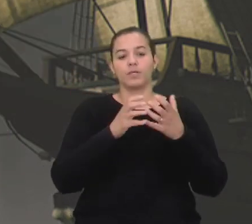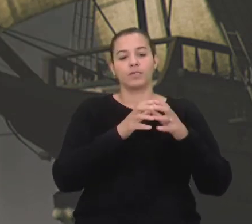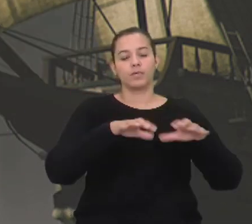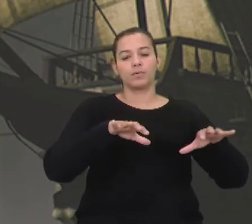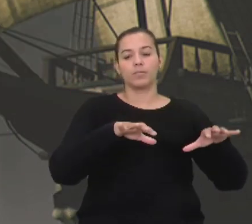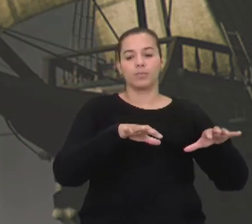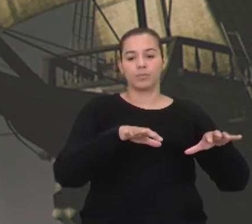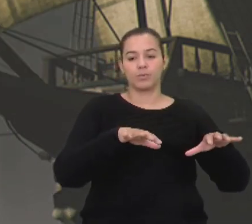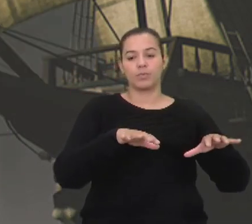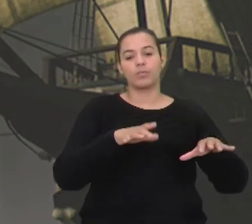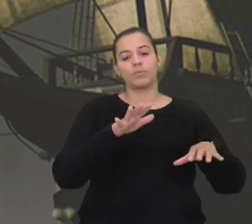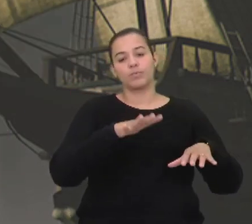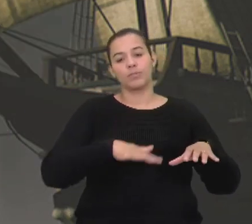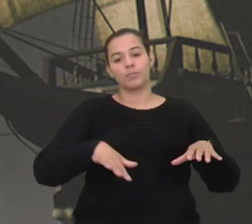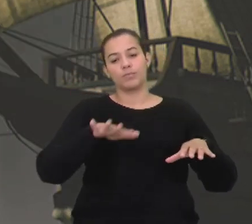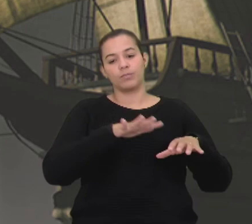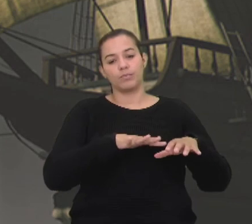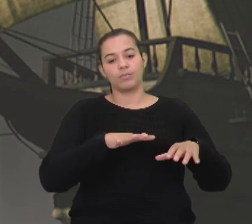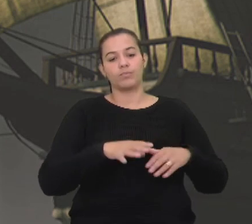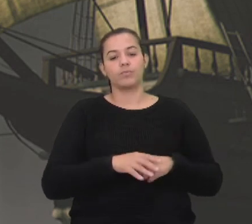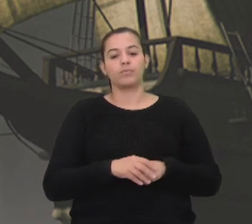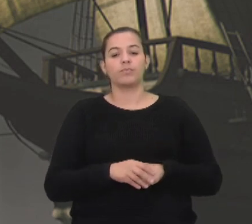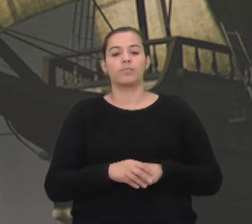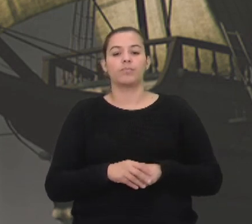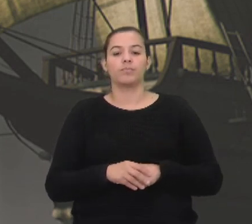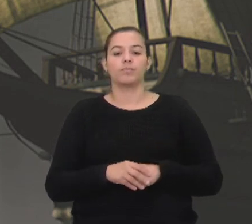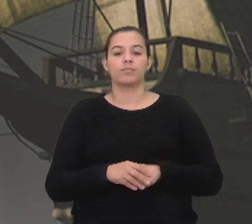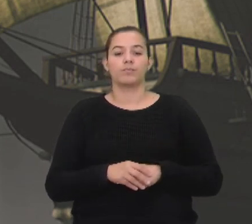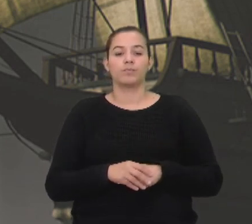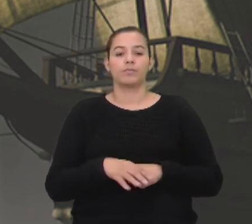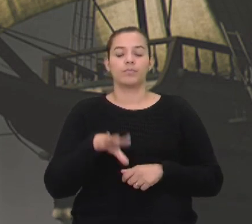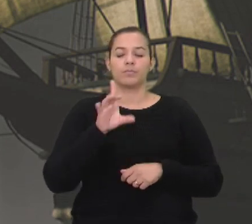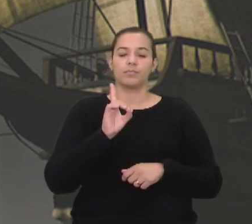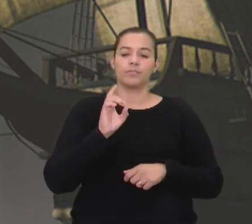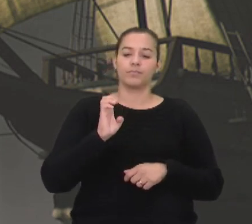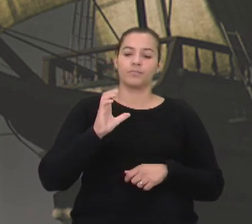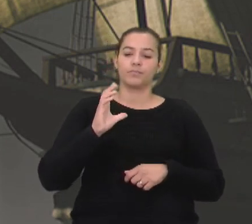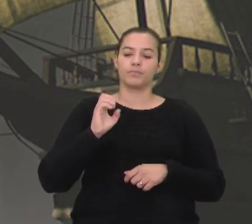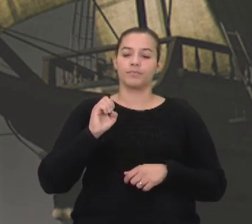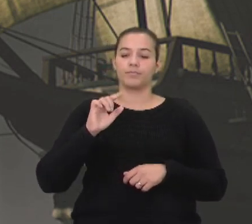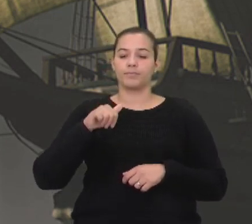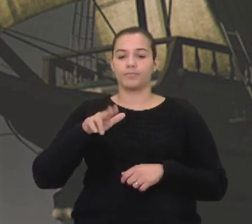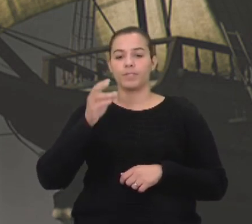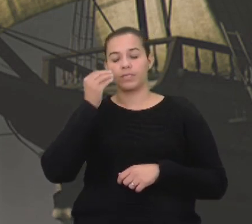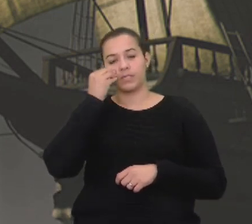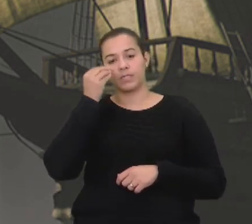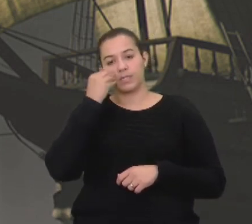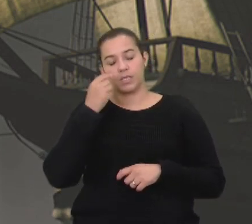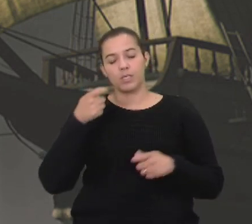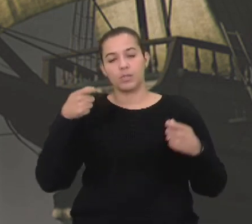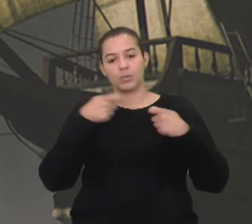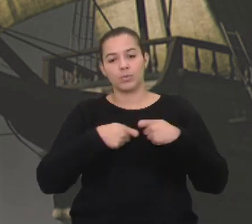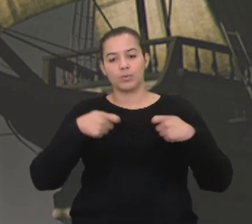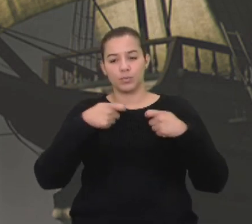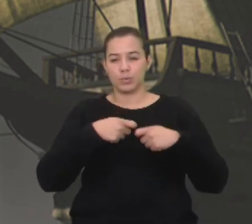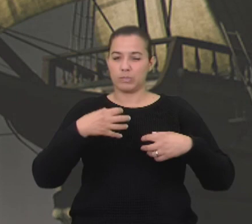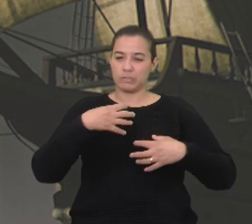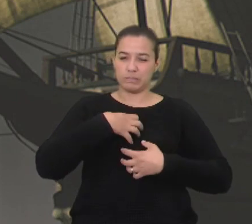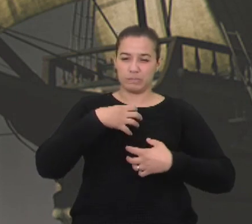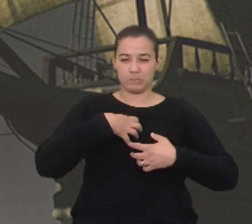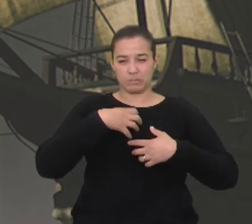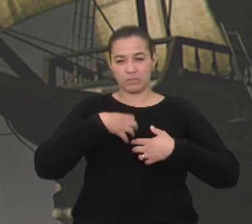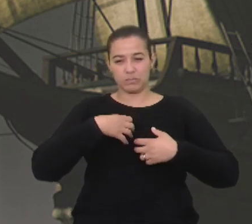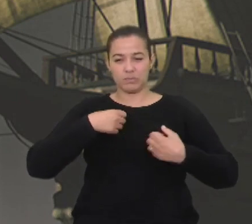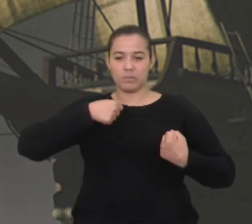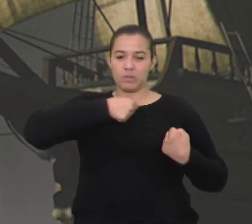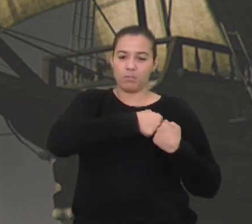decolonialidade, colonialismo não, né? Colonialidade. E a decolonialidade seria o tentar lutar contra esse próprio sentimento e